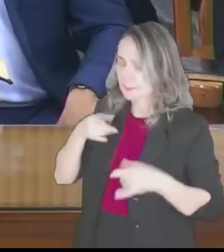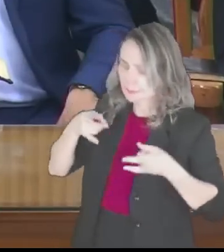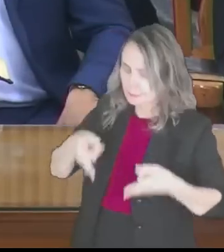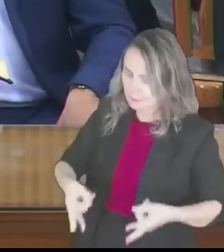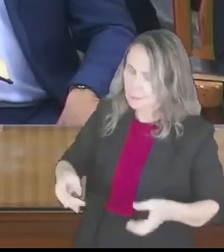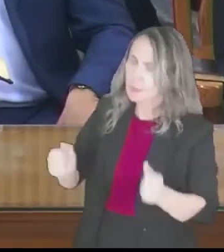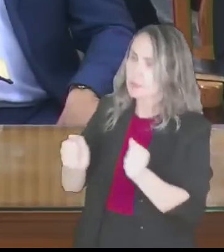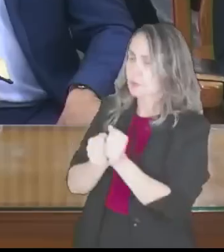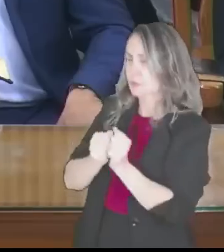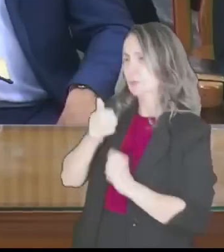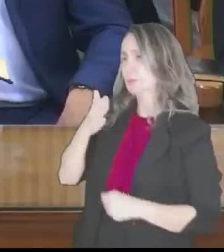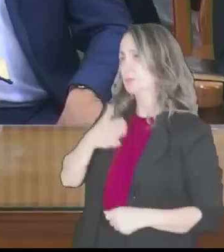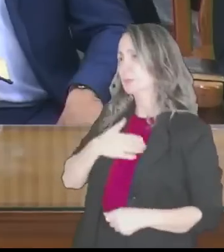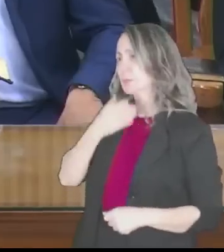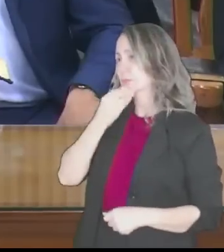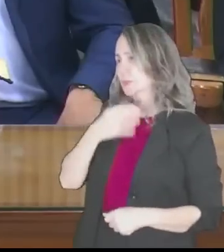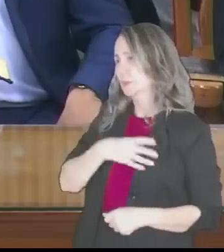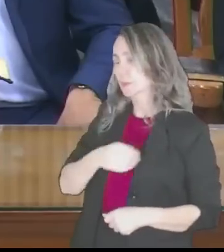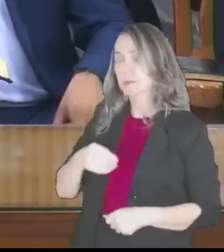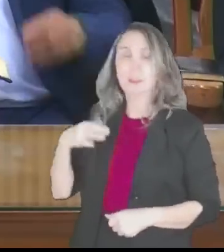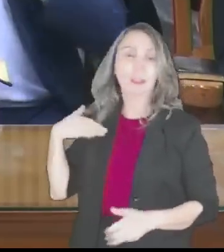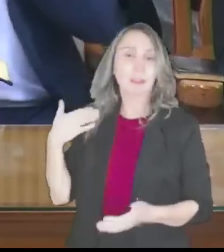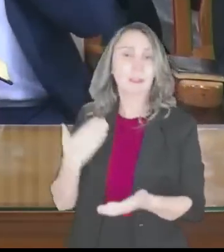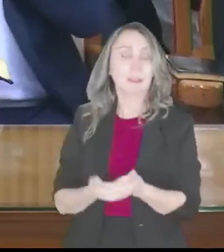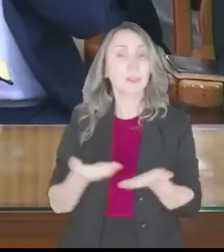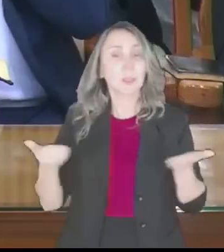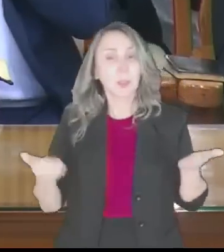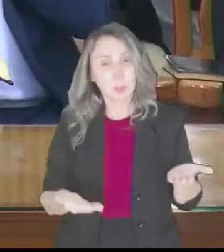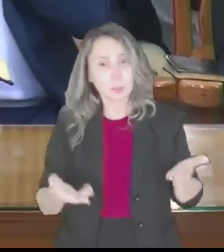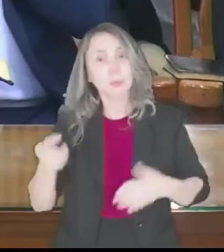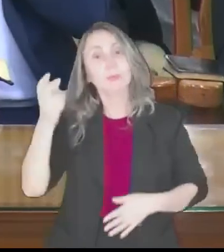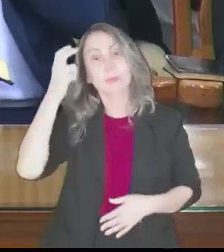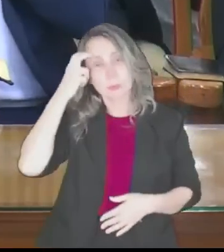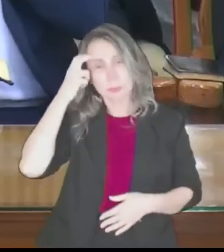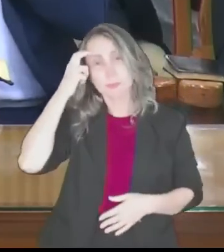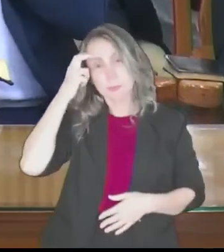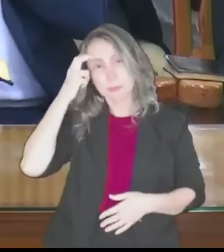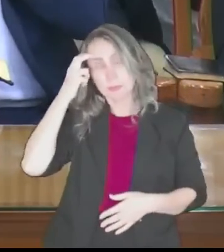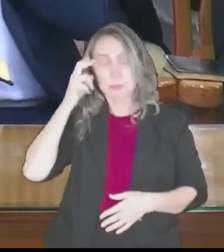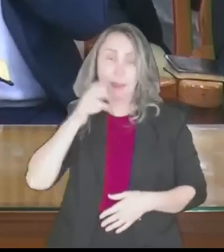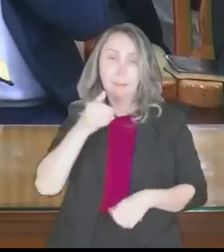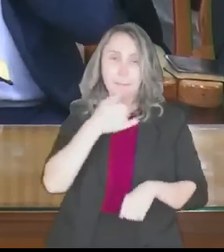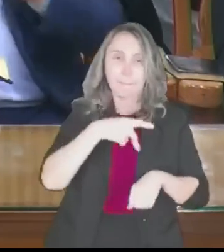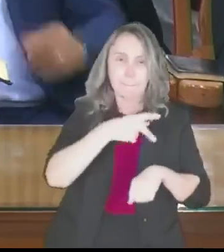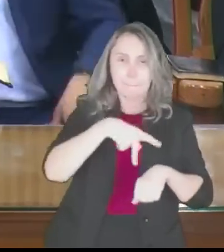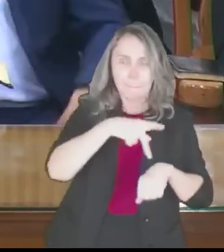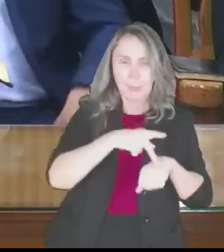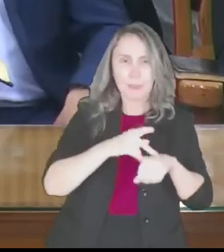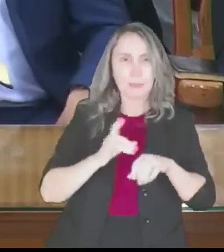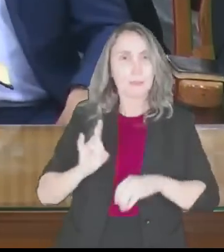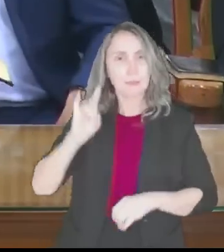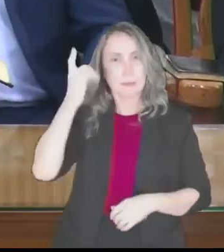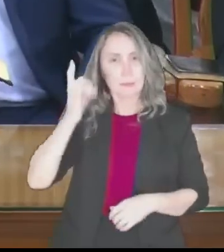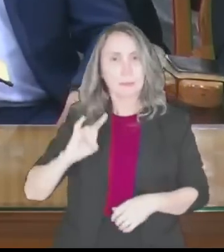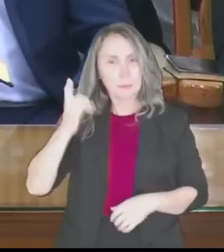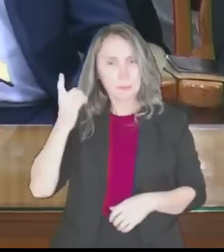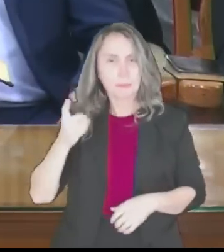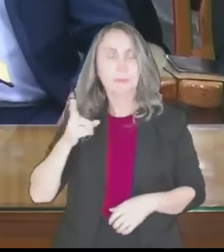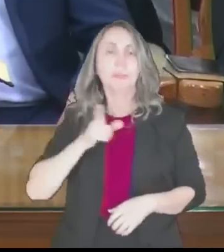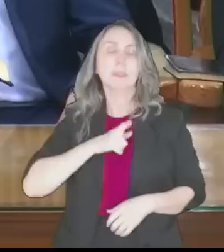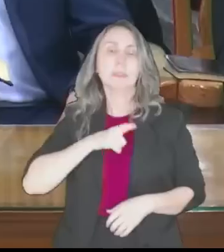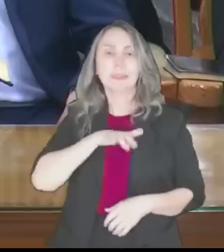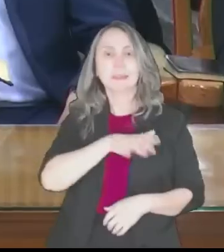Até hoje, em algumas culturas, é assim. Por exemplo, na Bolívia, ainda existem regiões onde dorme toda a família junto. No